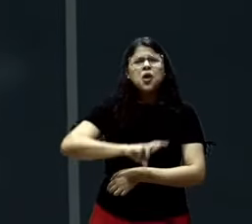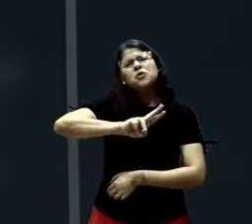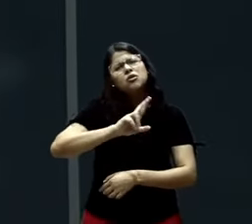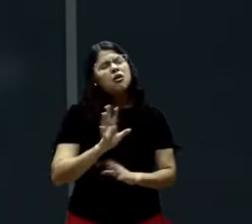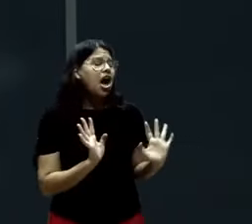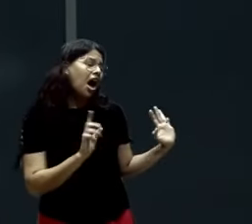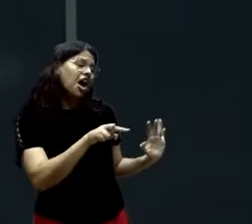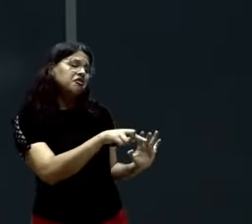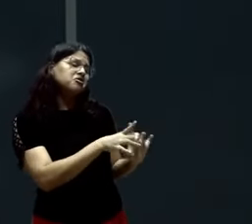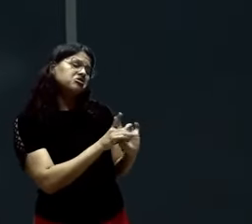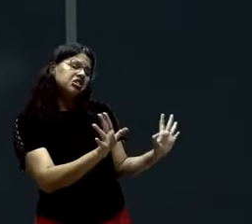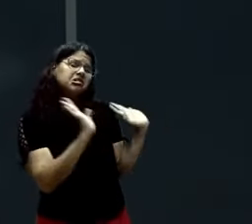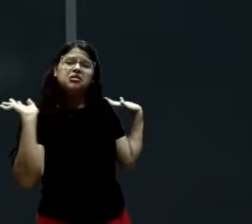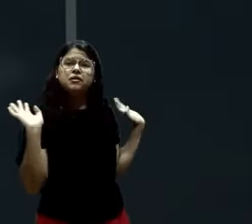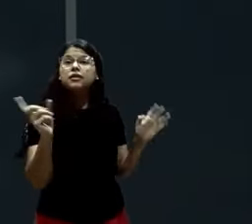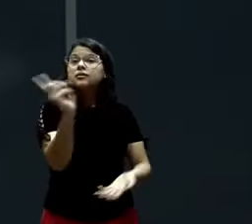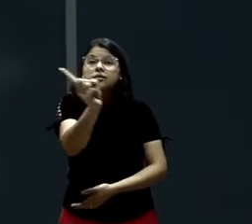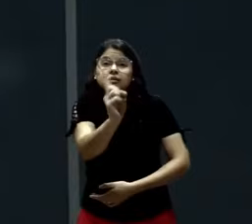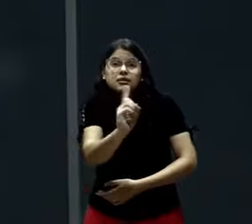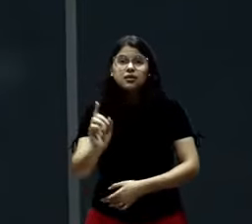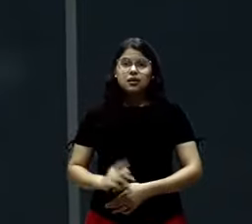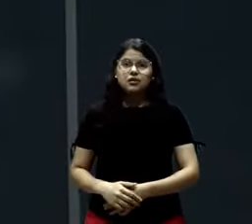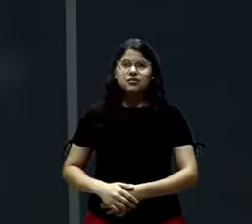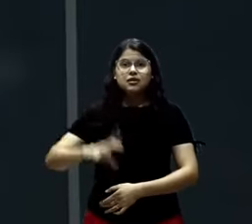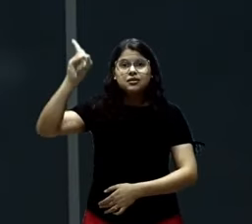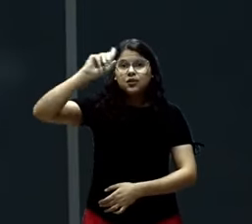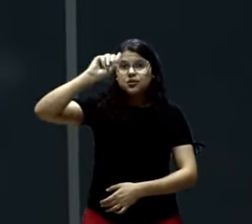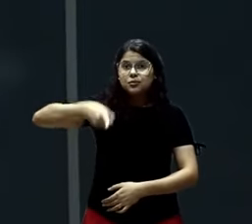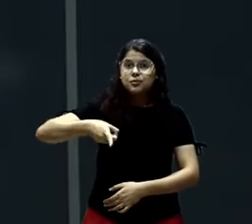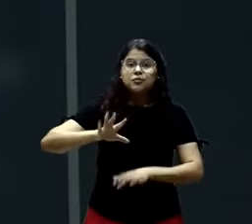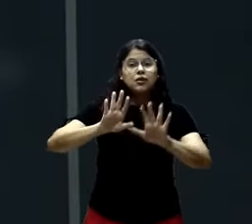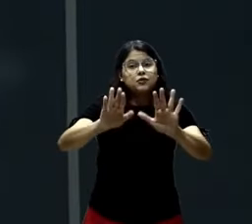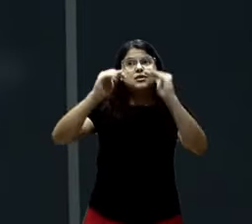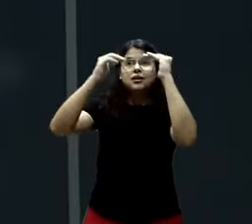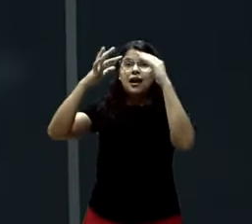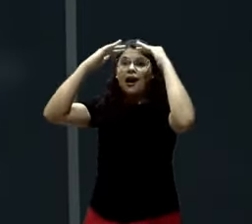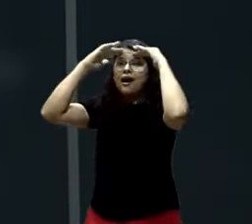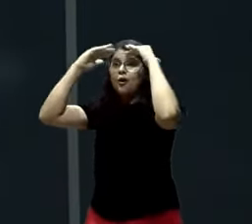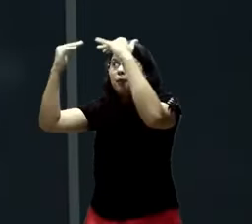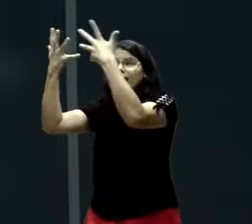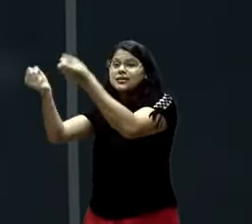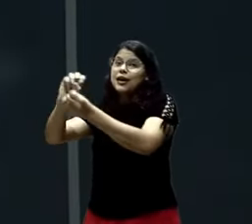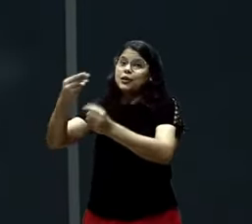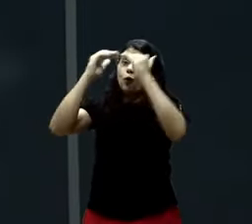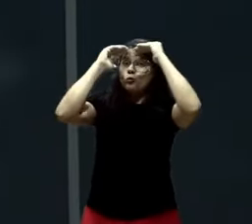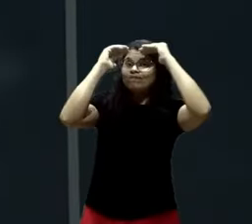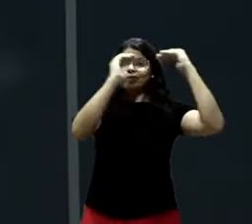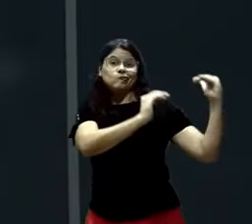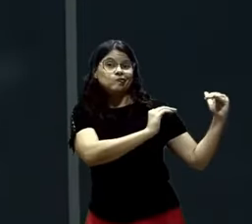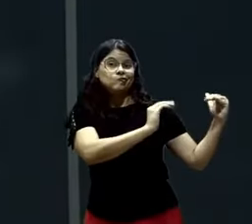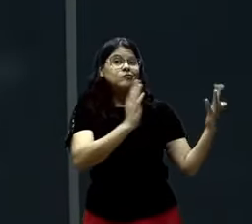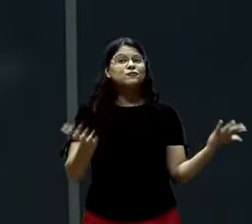Mas você tem a opção de obedecer se quiser. Ninguém é obrigado. Ninguém é forçado.